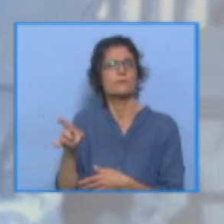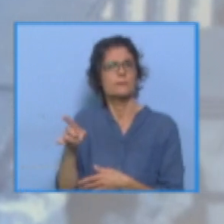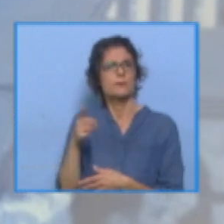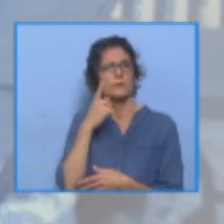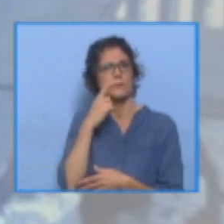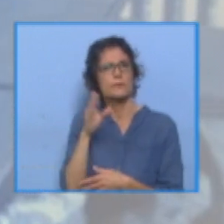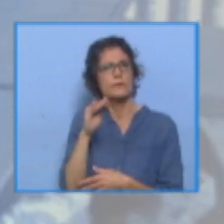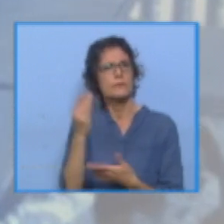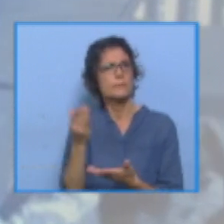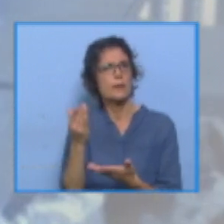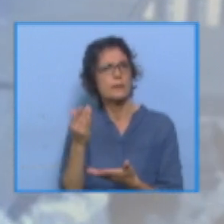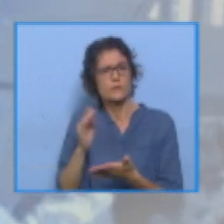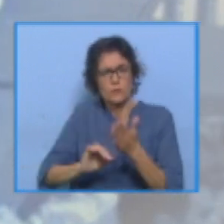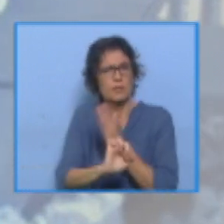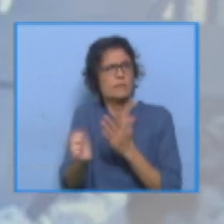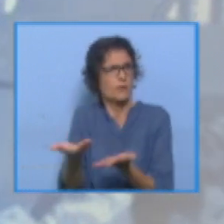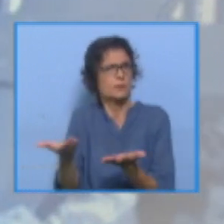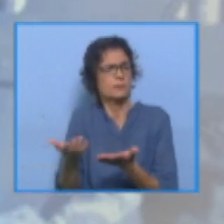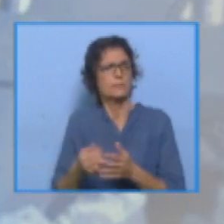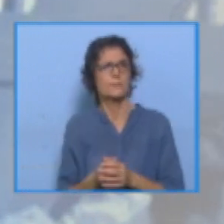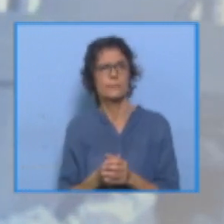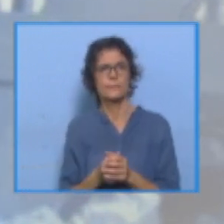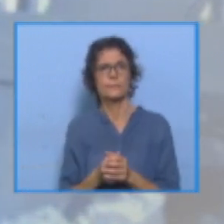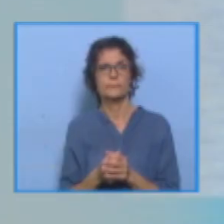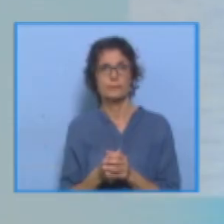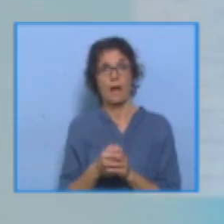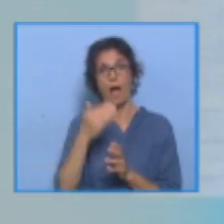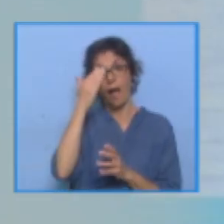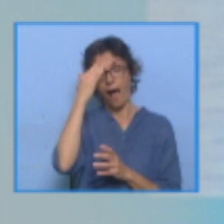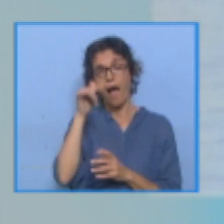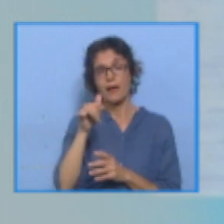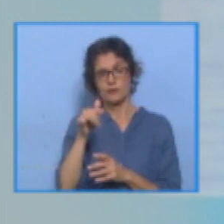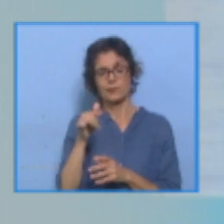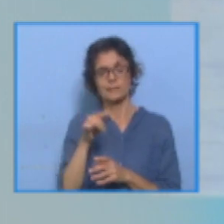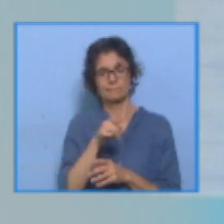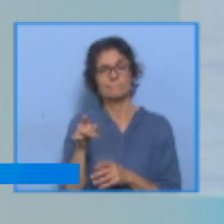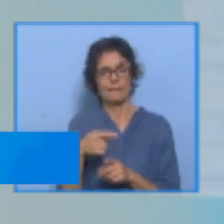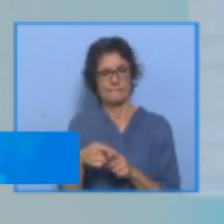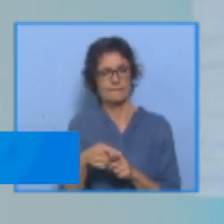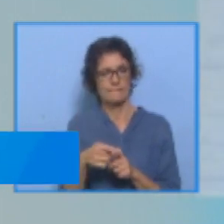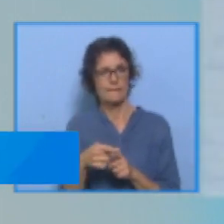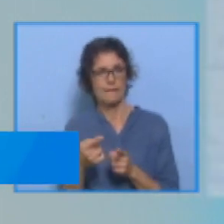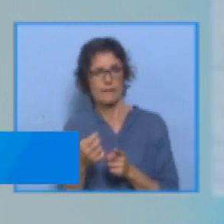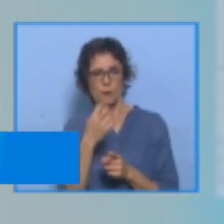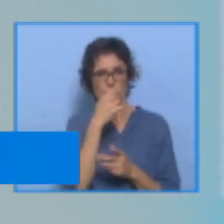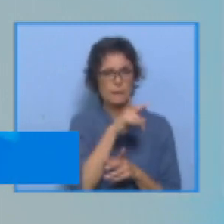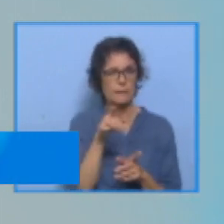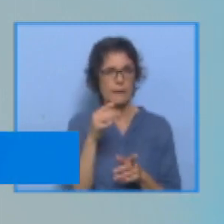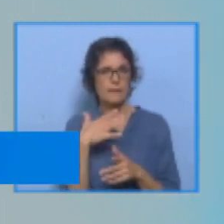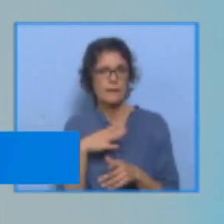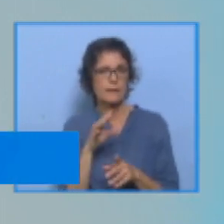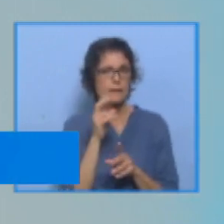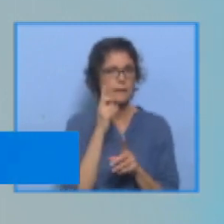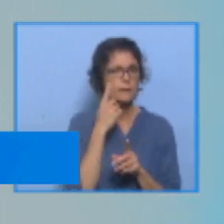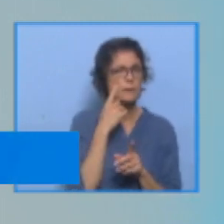nestes vossos colegas também por estas realidades? Acho que há muita curiosidade em querer conhecer